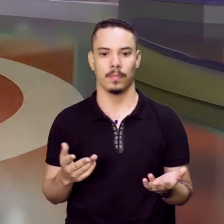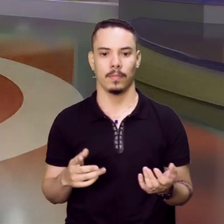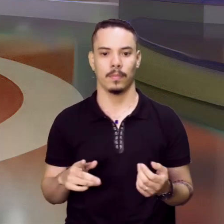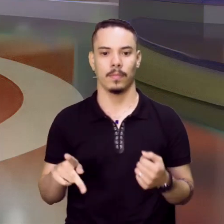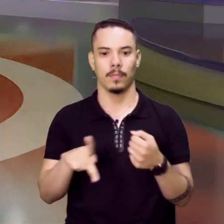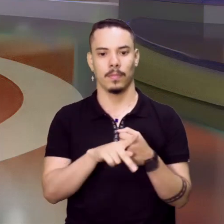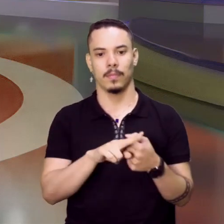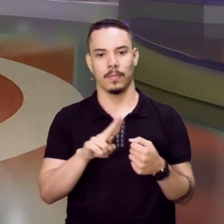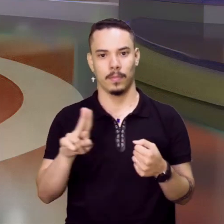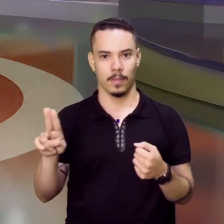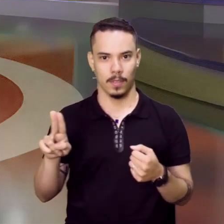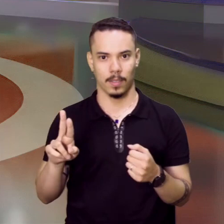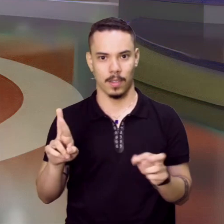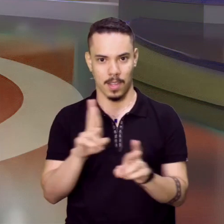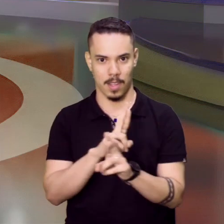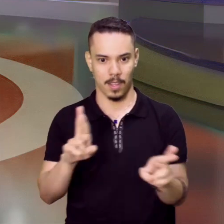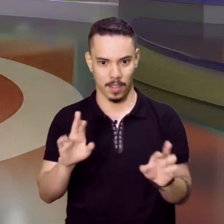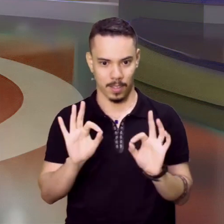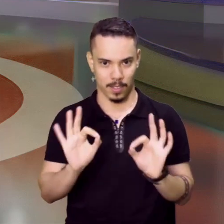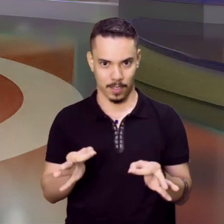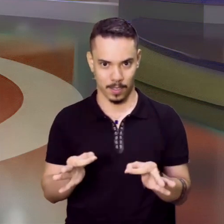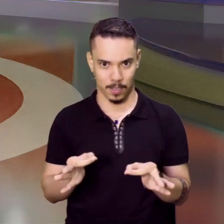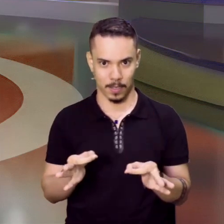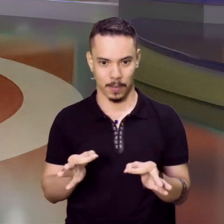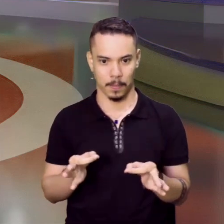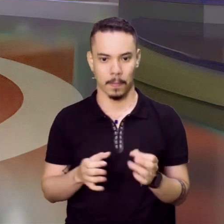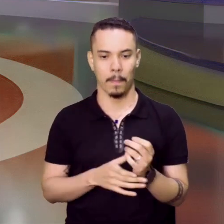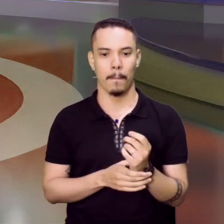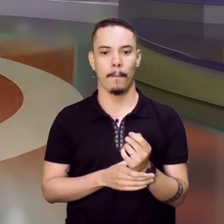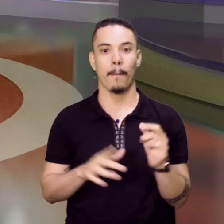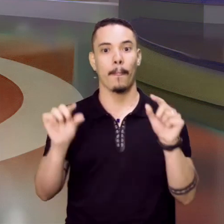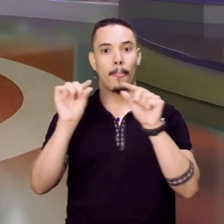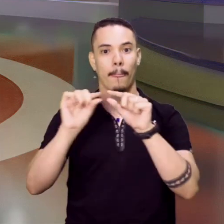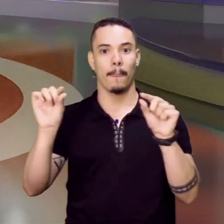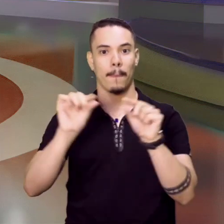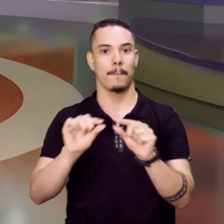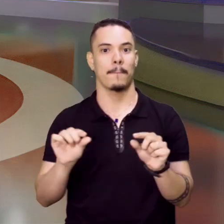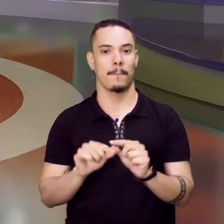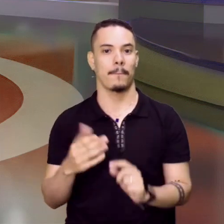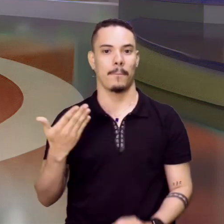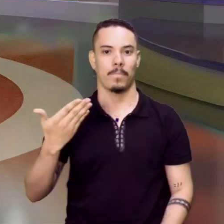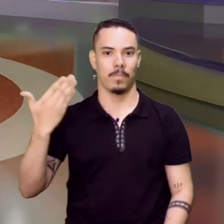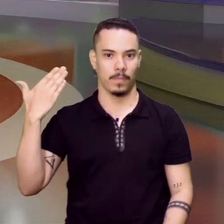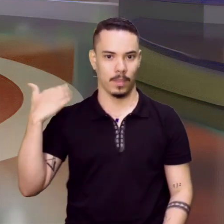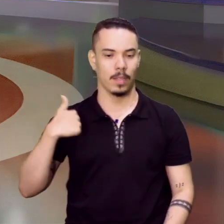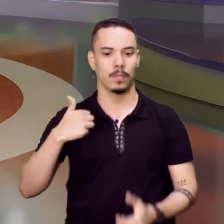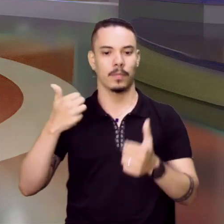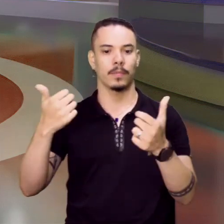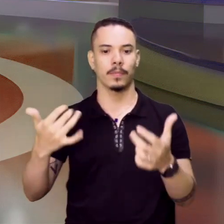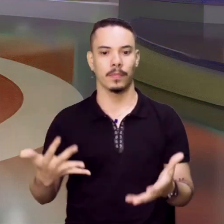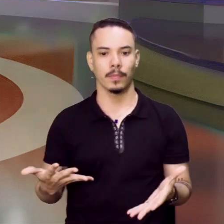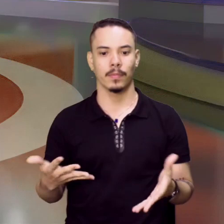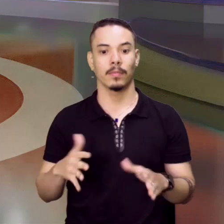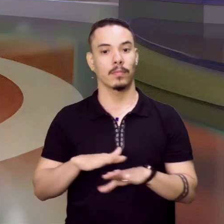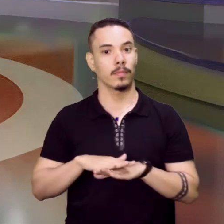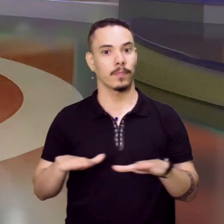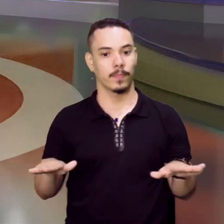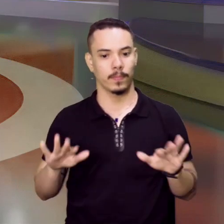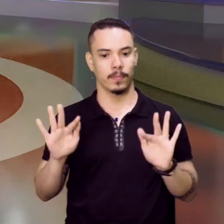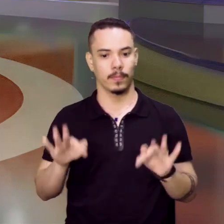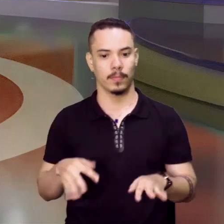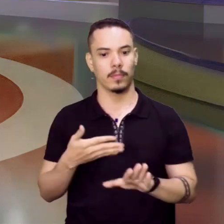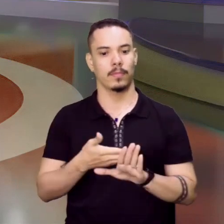pronoms quase que não sai eu ia falar relative clauses que são orações com os pronomes relativos saímos dessa